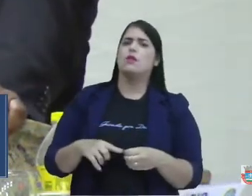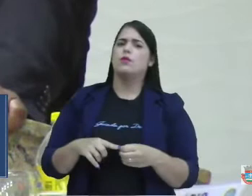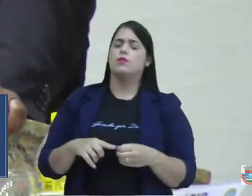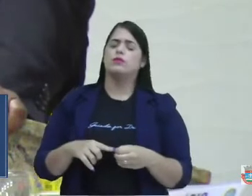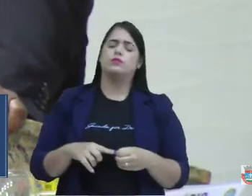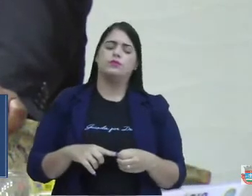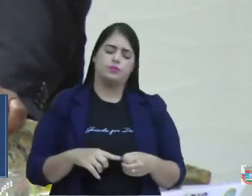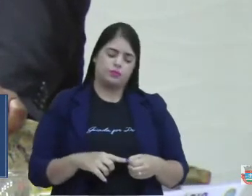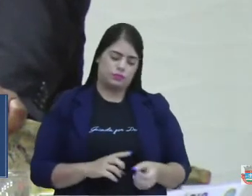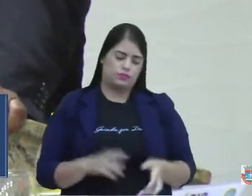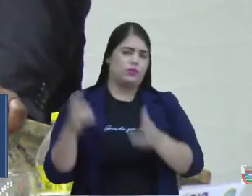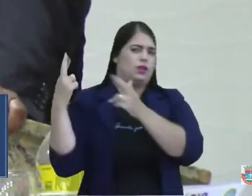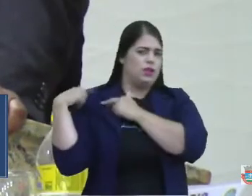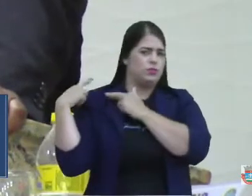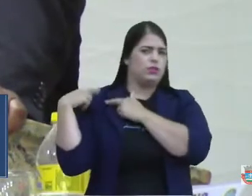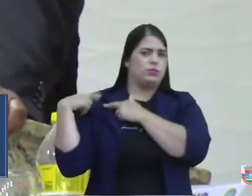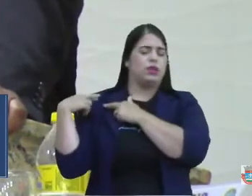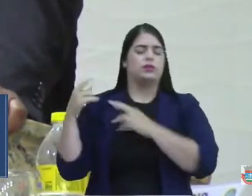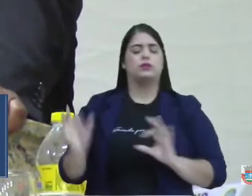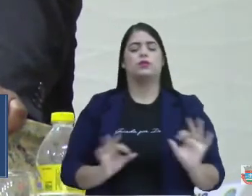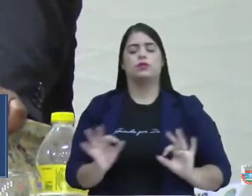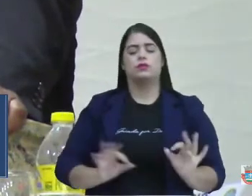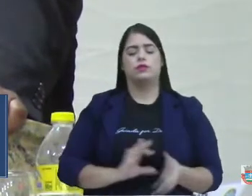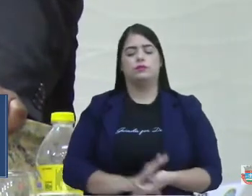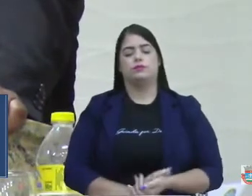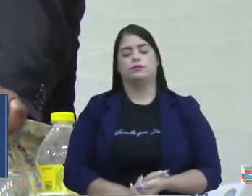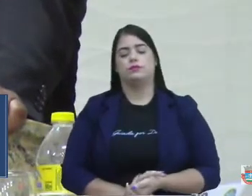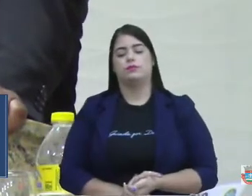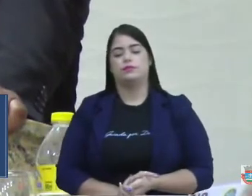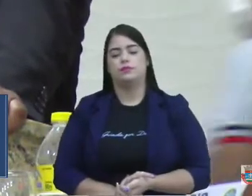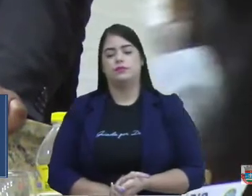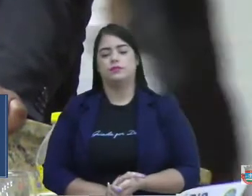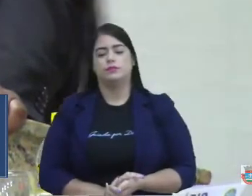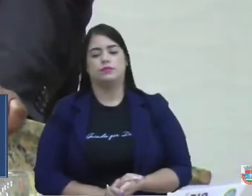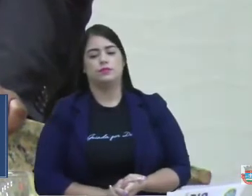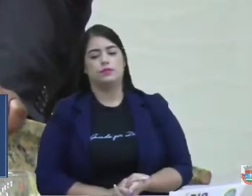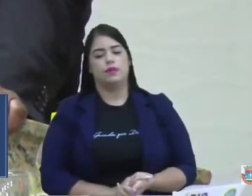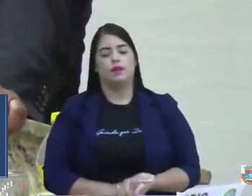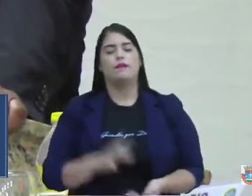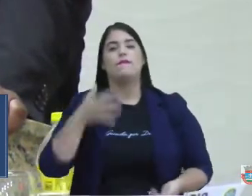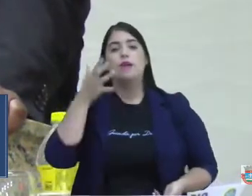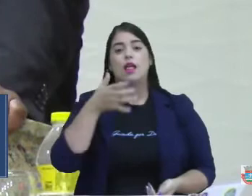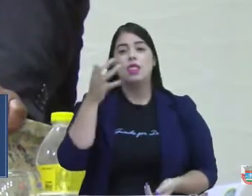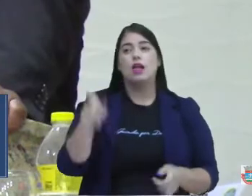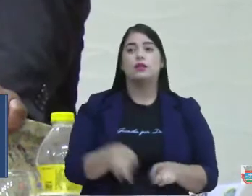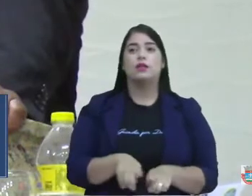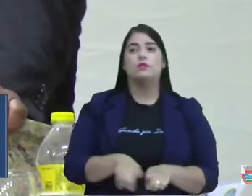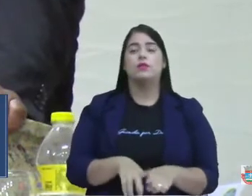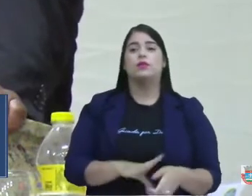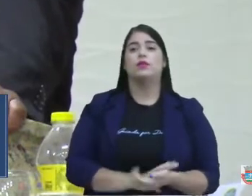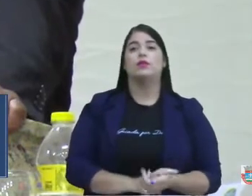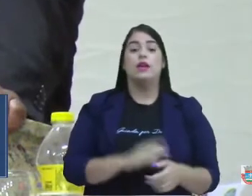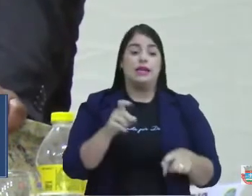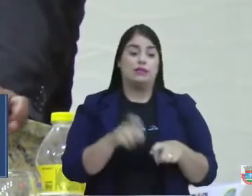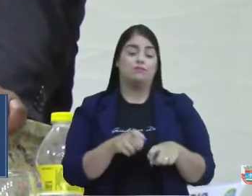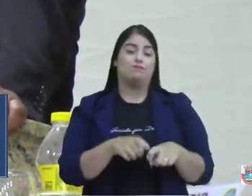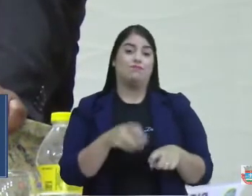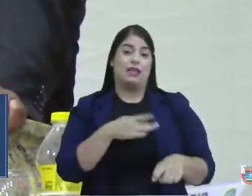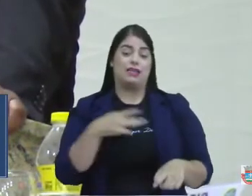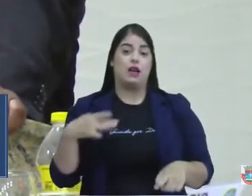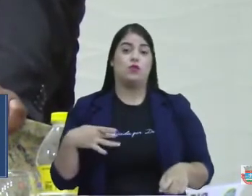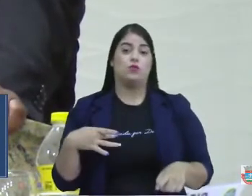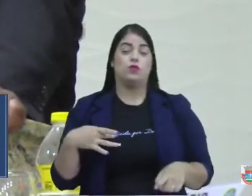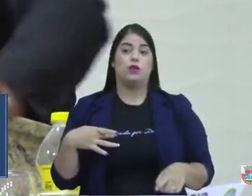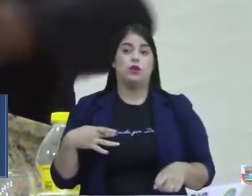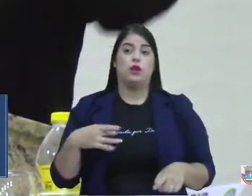essa administração. E falar sobre o posto de saúde, graças a Deus, o médico, a gente fez a reclamação aqui